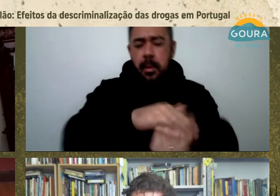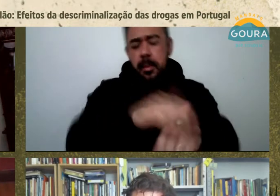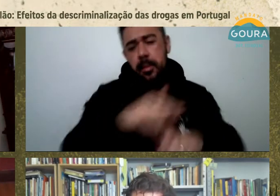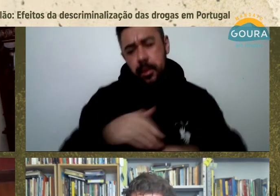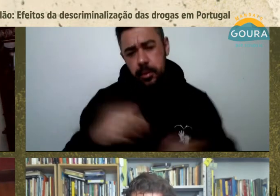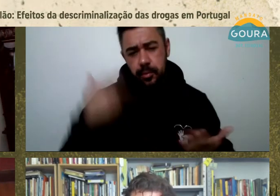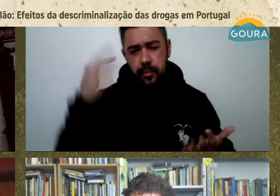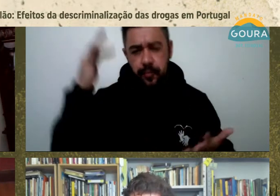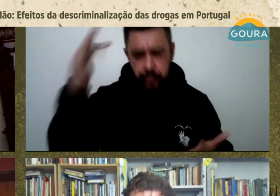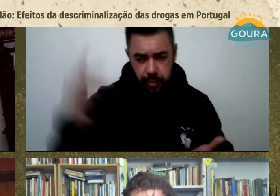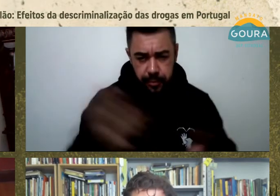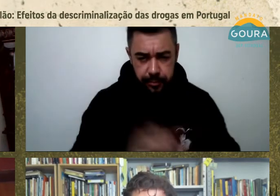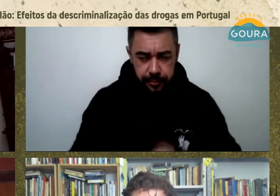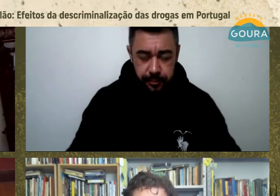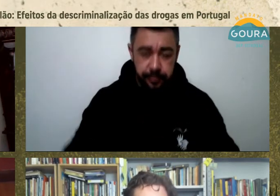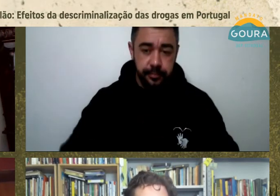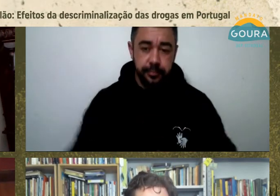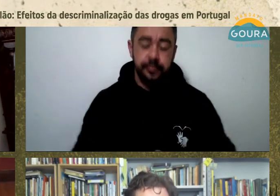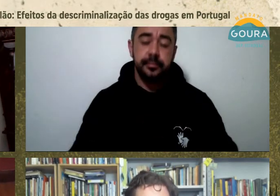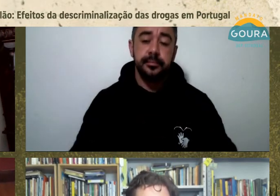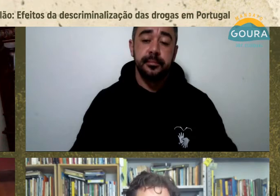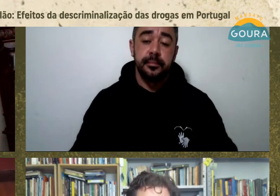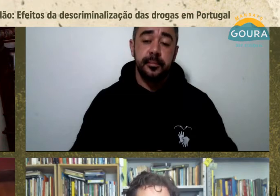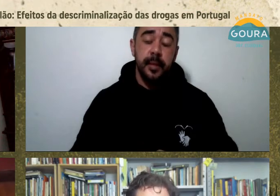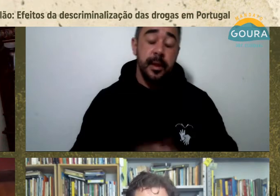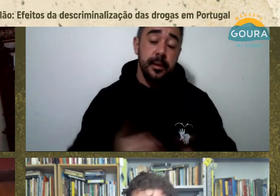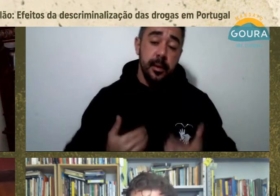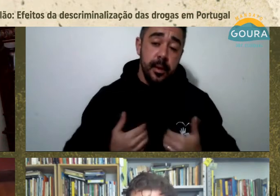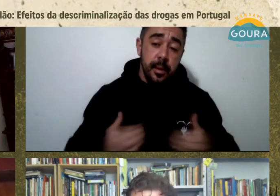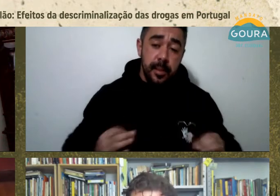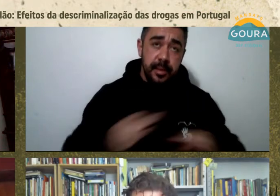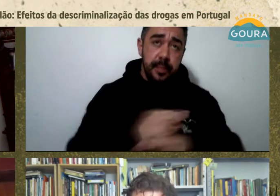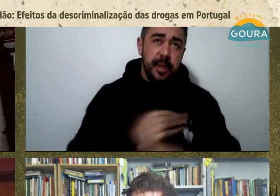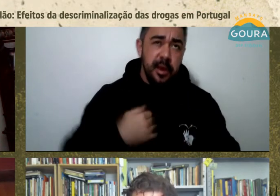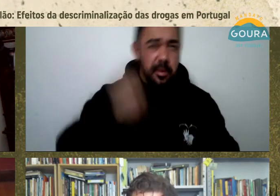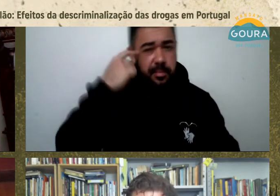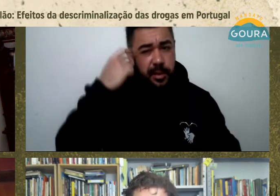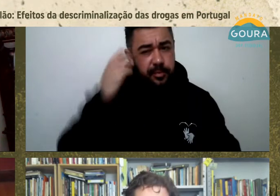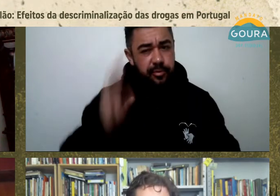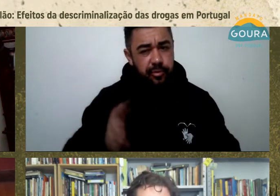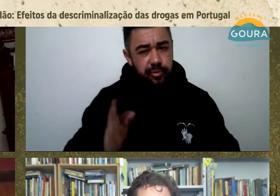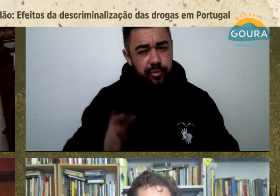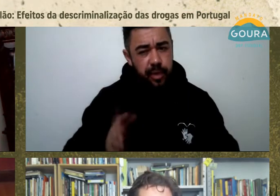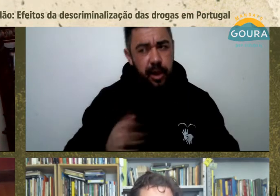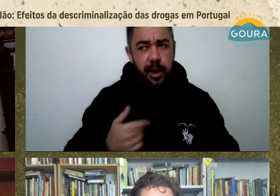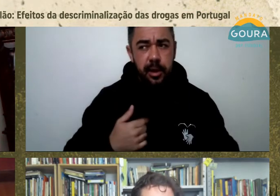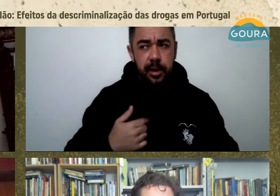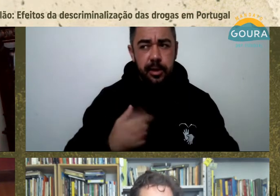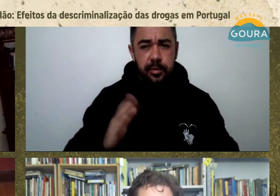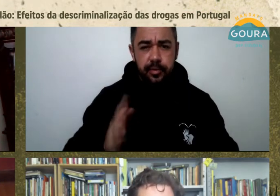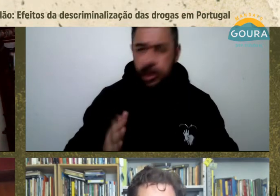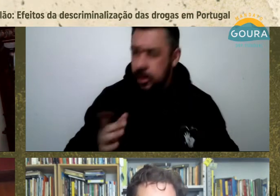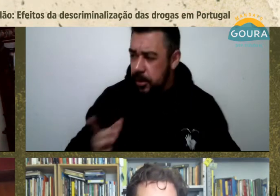futuro. Para terminar, eu penso que já estou talvez metade agora